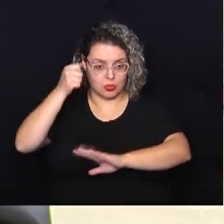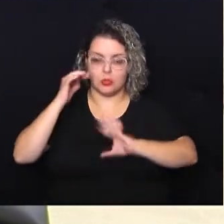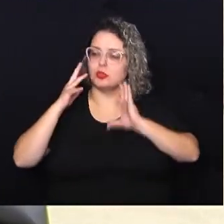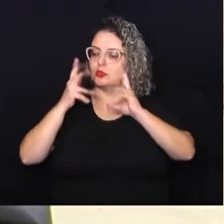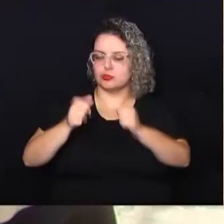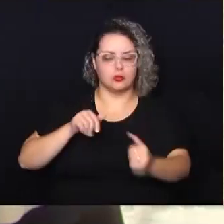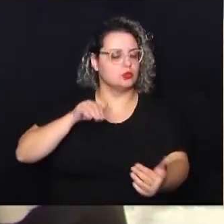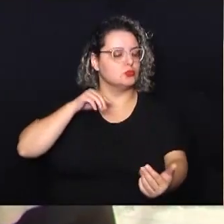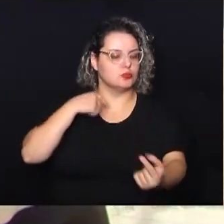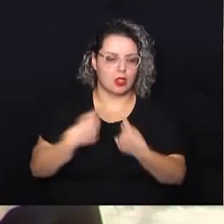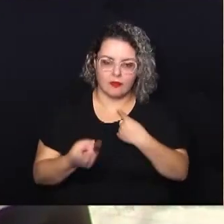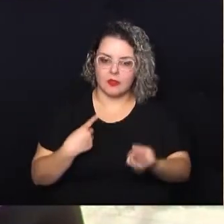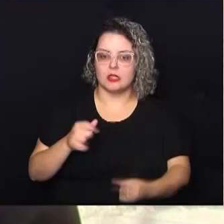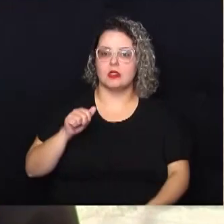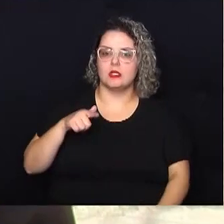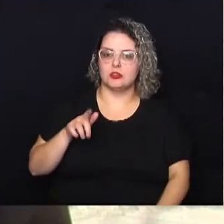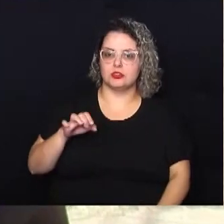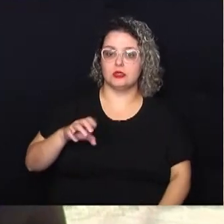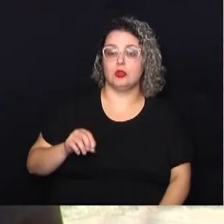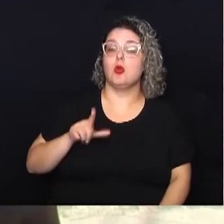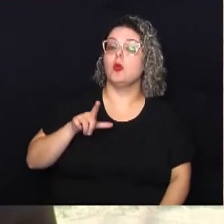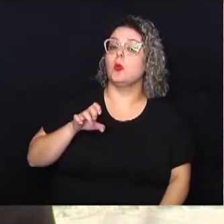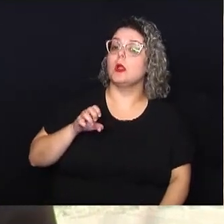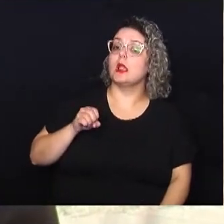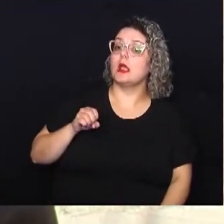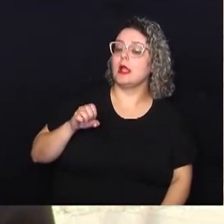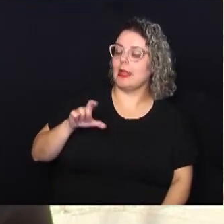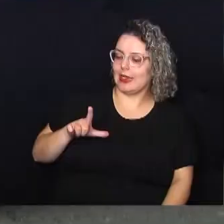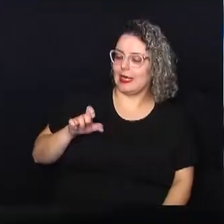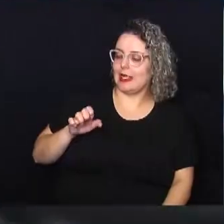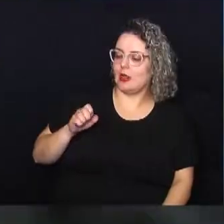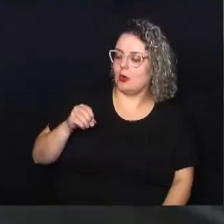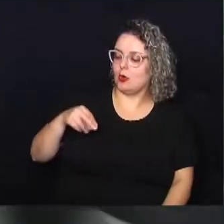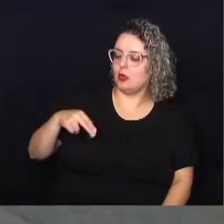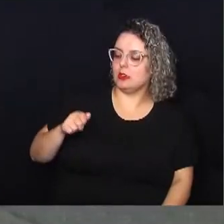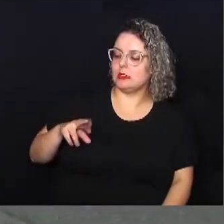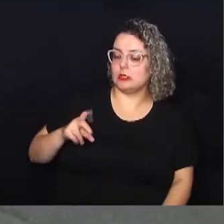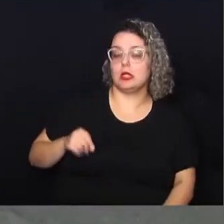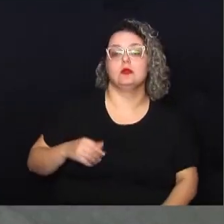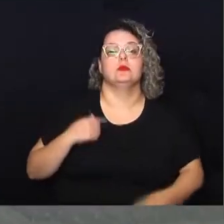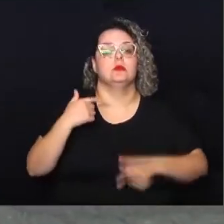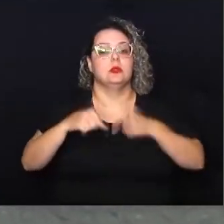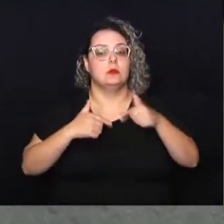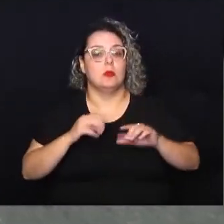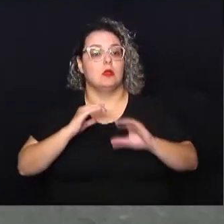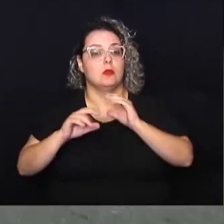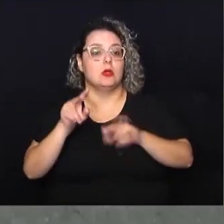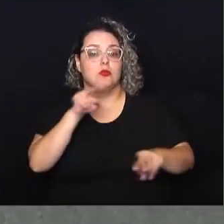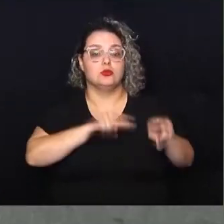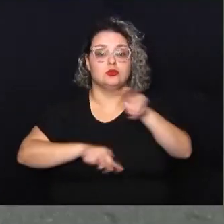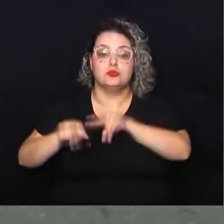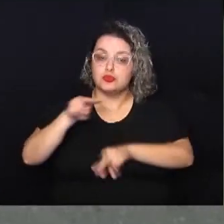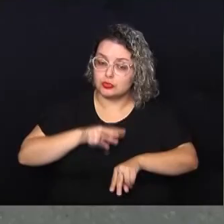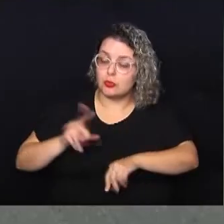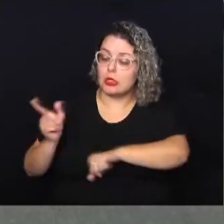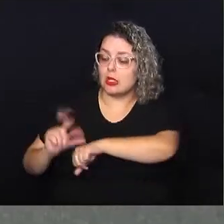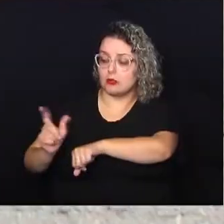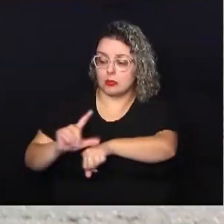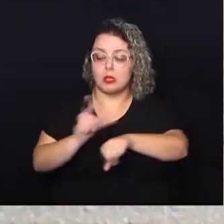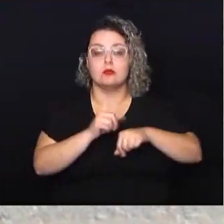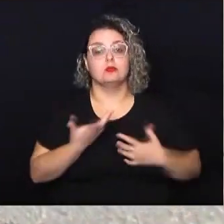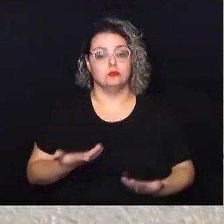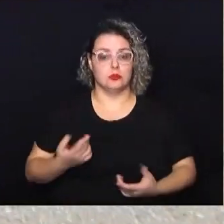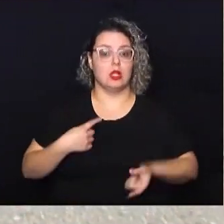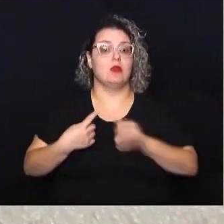Avenida Ângelo Simões. O Leonardo trabalha com comunicação visual, fazendo as fachadas dos comércios que ficam na